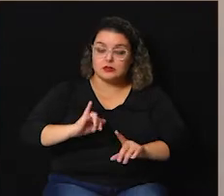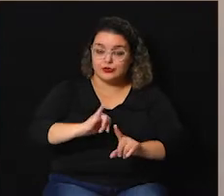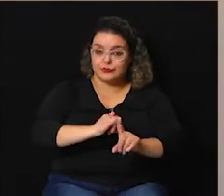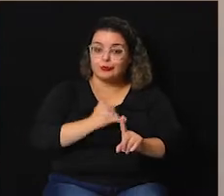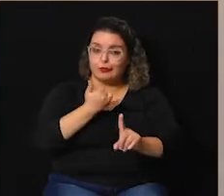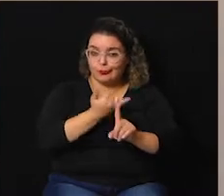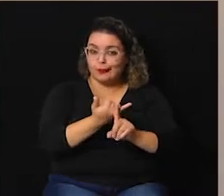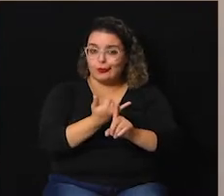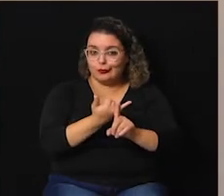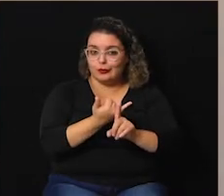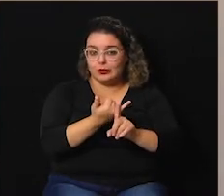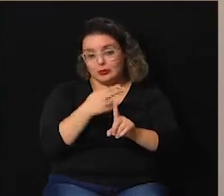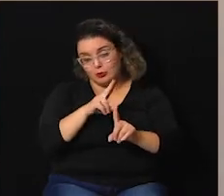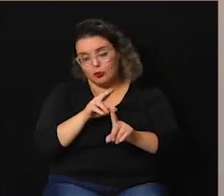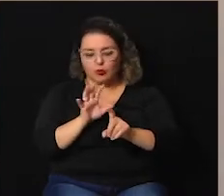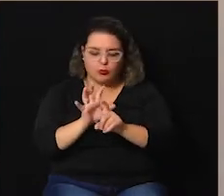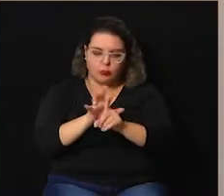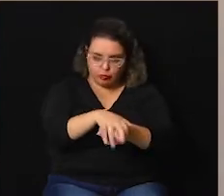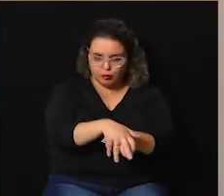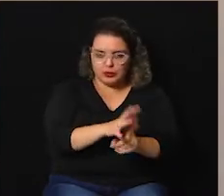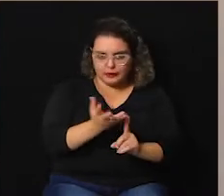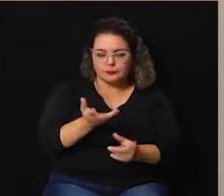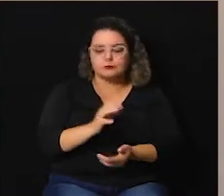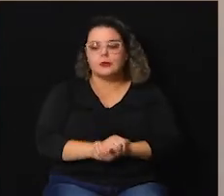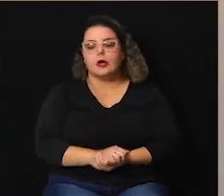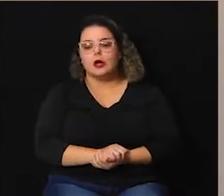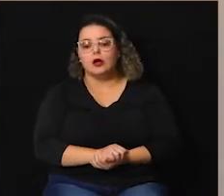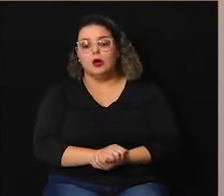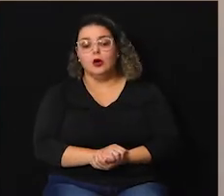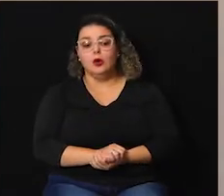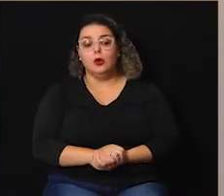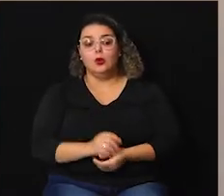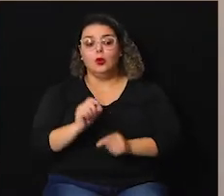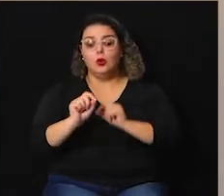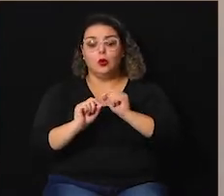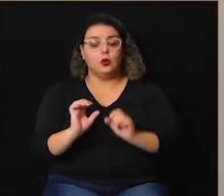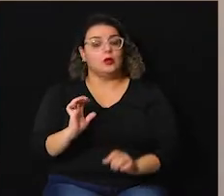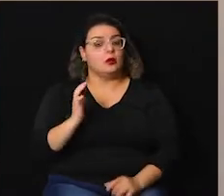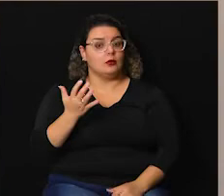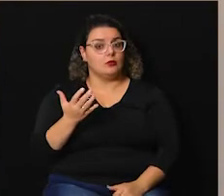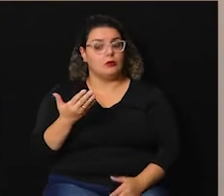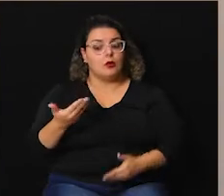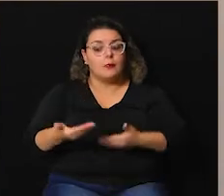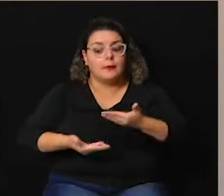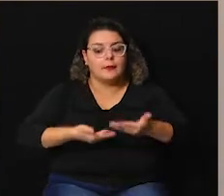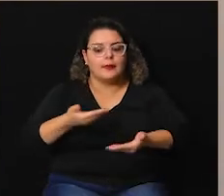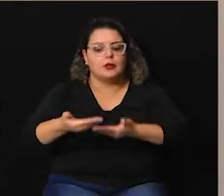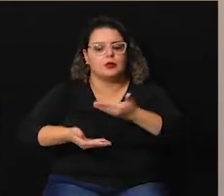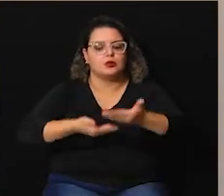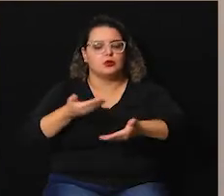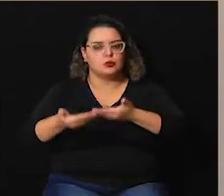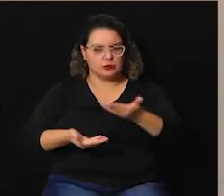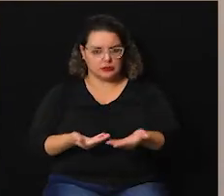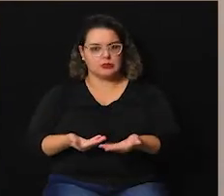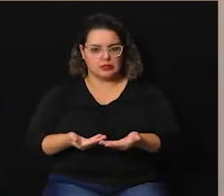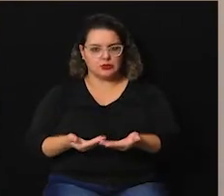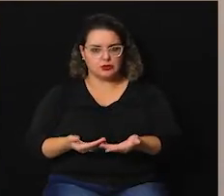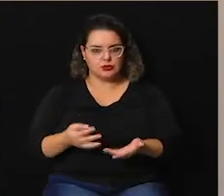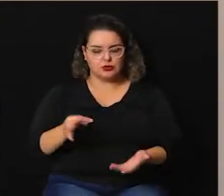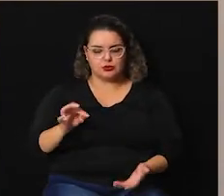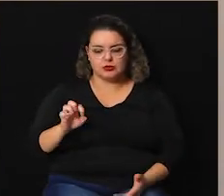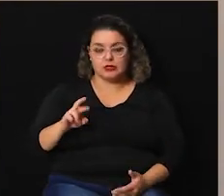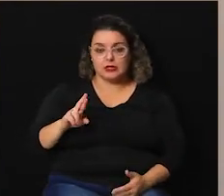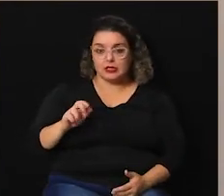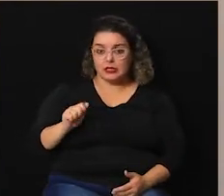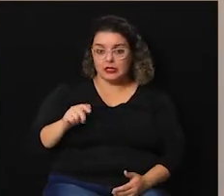na escola e tudo mais. Então, a grande questão é, dentro do processo terapêutico, que tem vários passos,